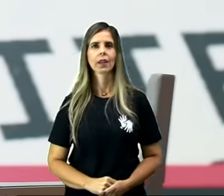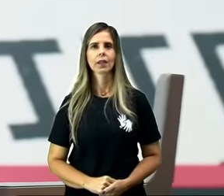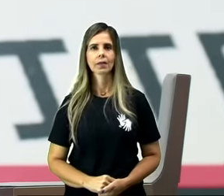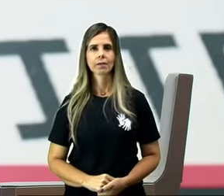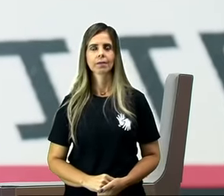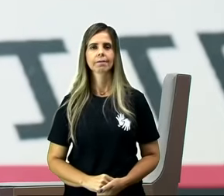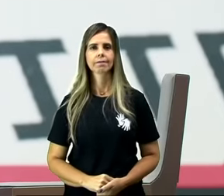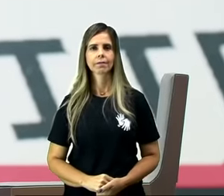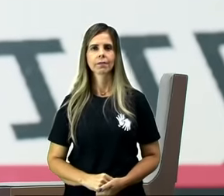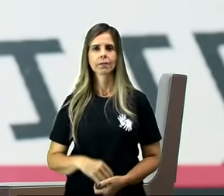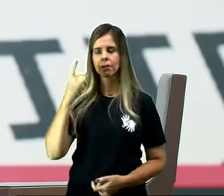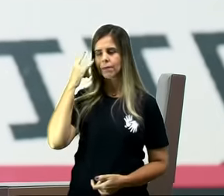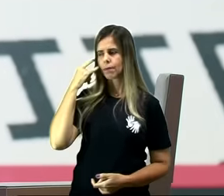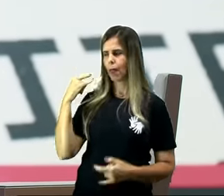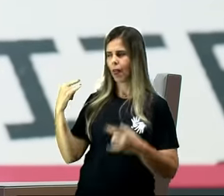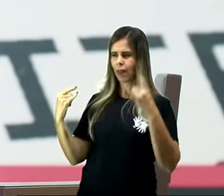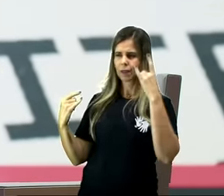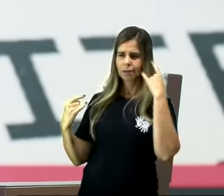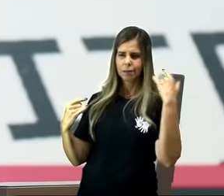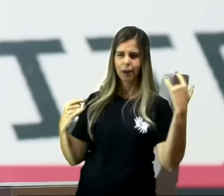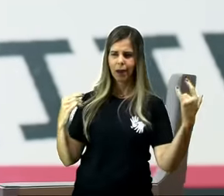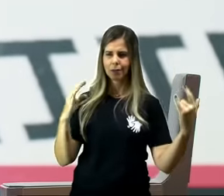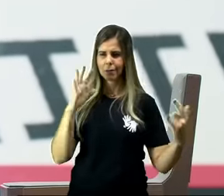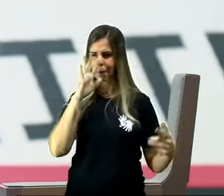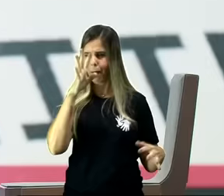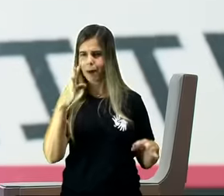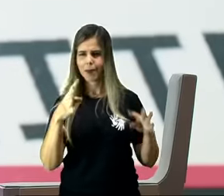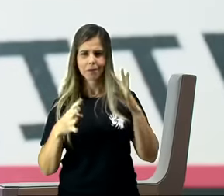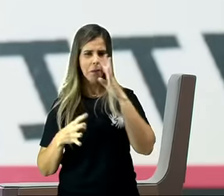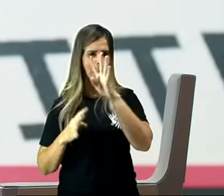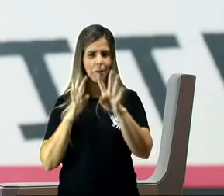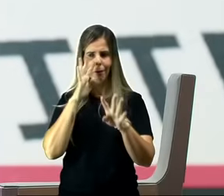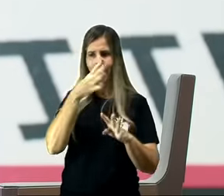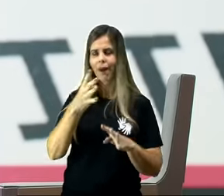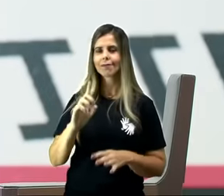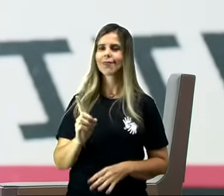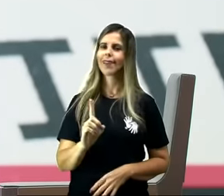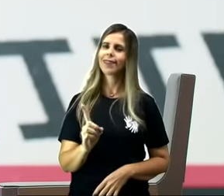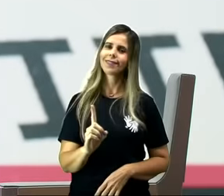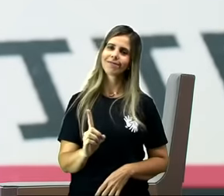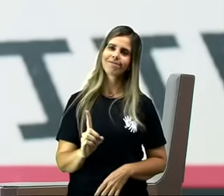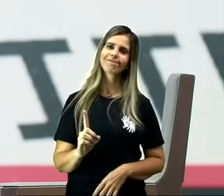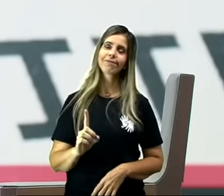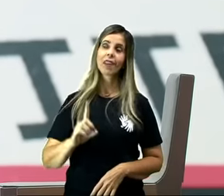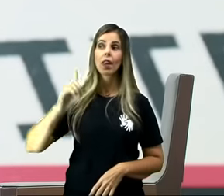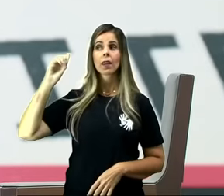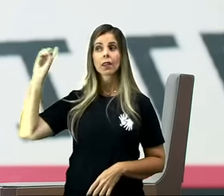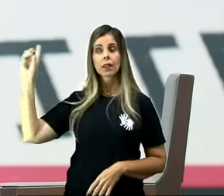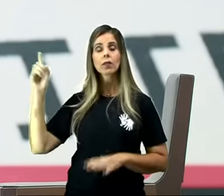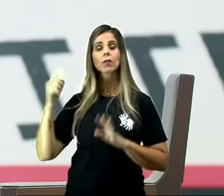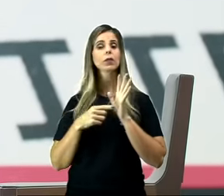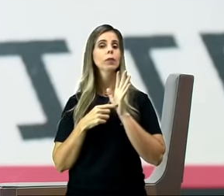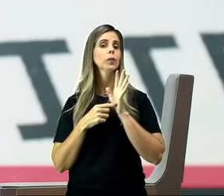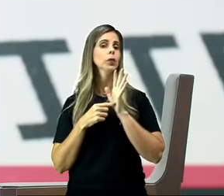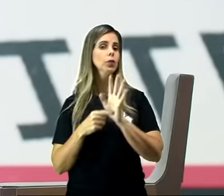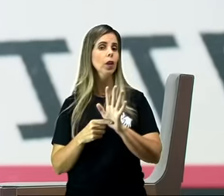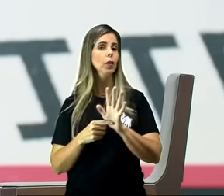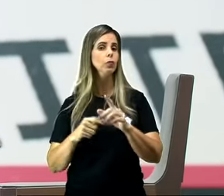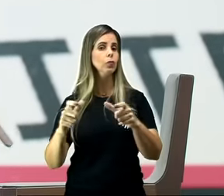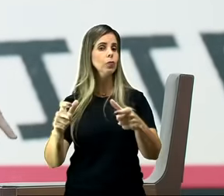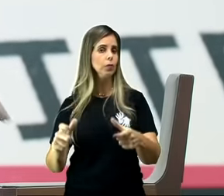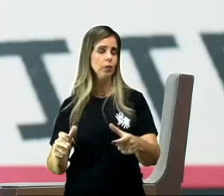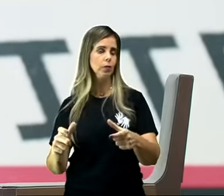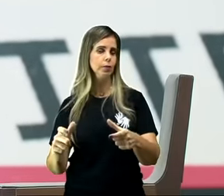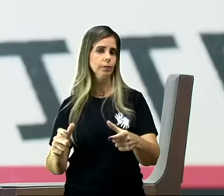Não se distraia, Lagoinha, não se distraia. Jesus não nos deu apenas pessoas, Deus está nos dando territórios.